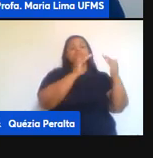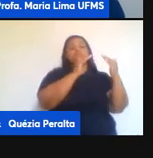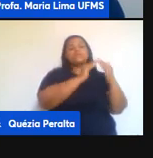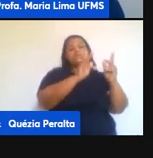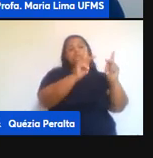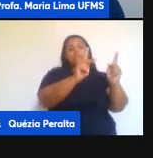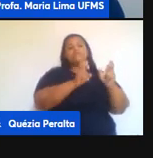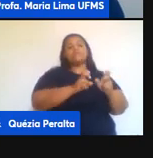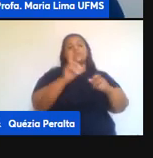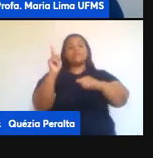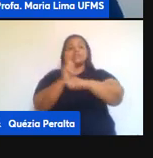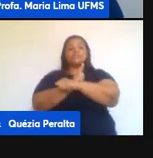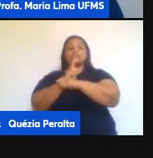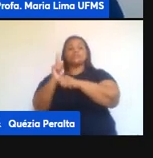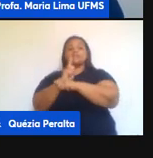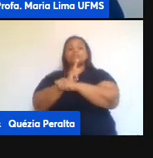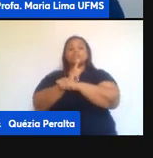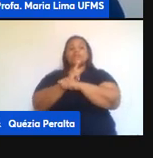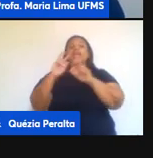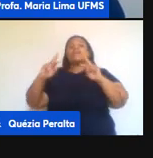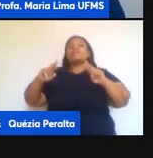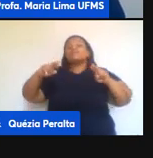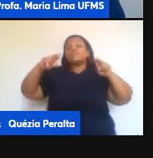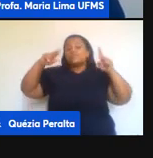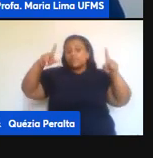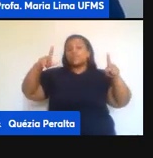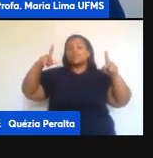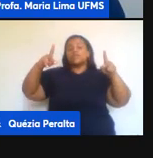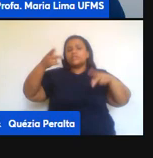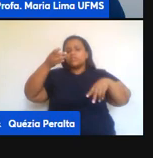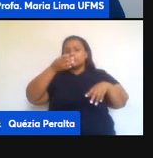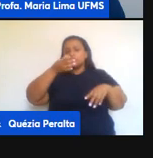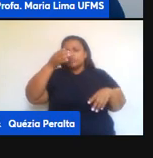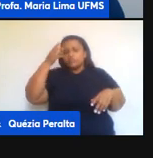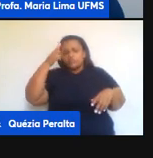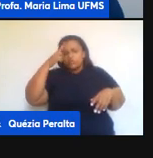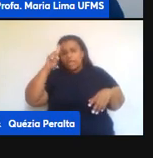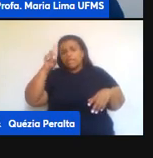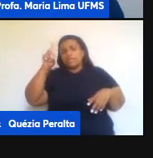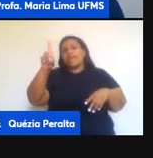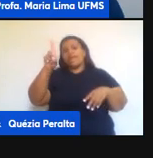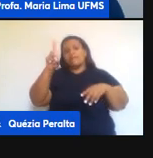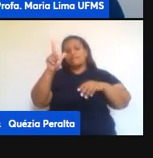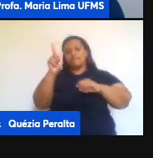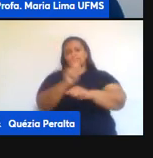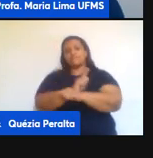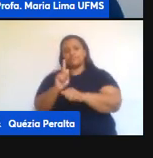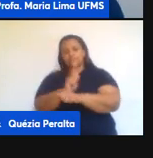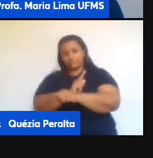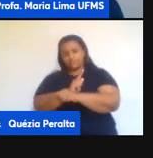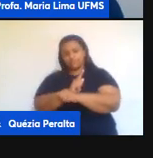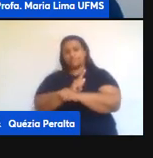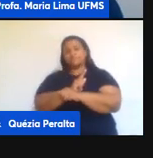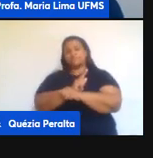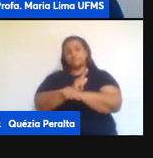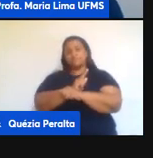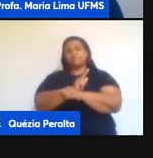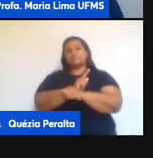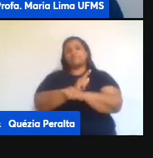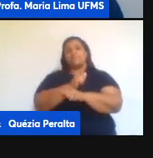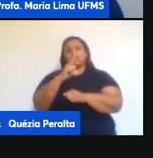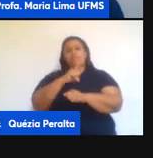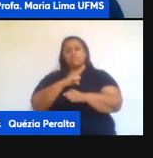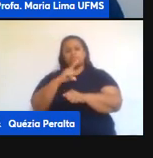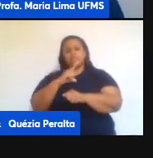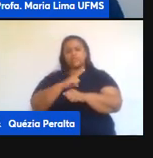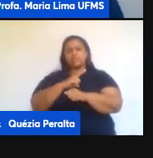gestão, o que é muito diferente da ideia do gerenciamento. Então, na gestão, nós temos uma dimensão do